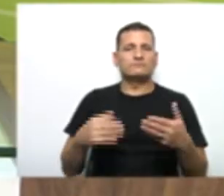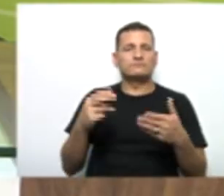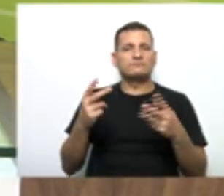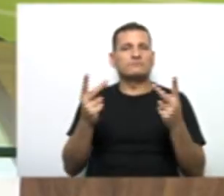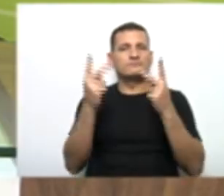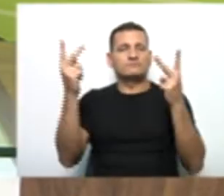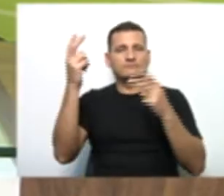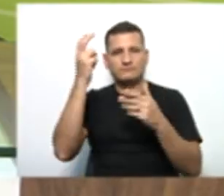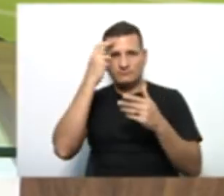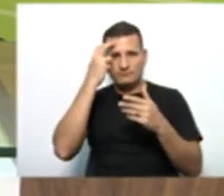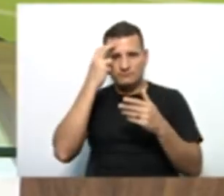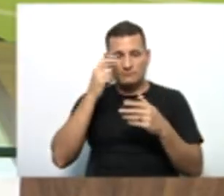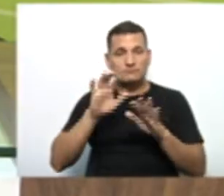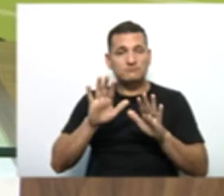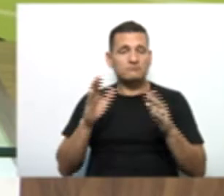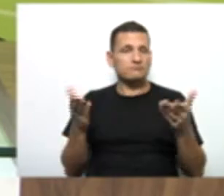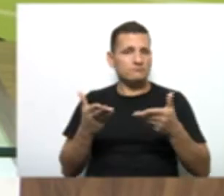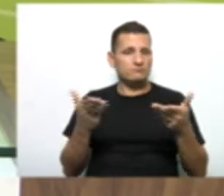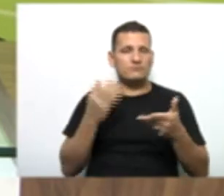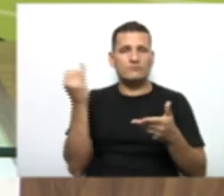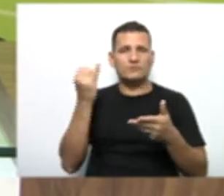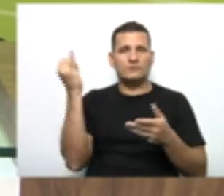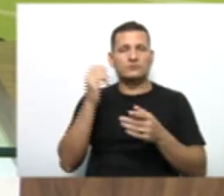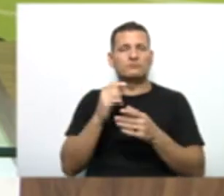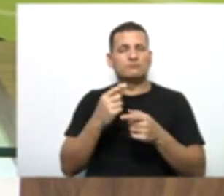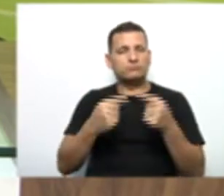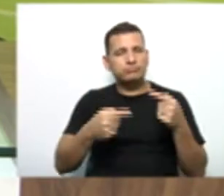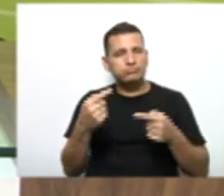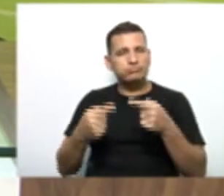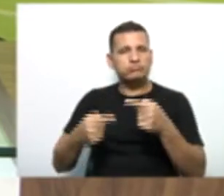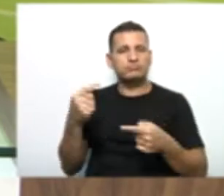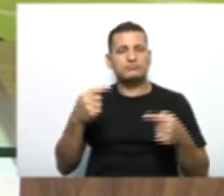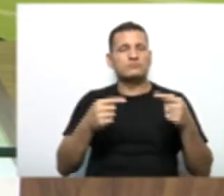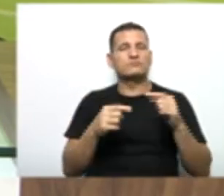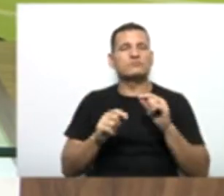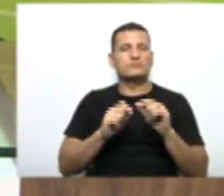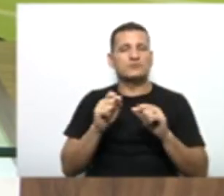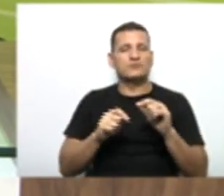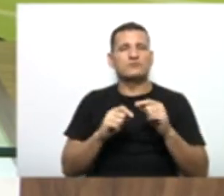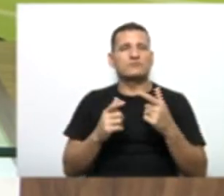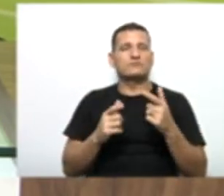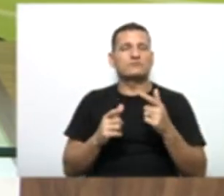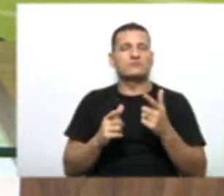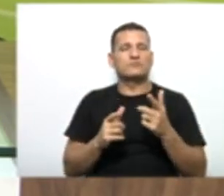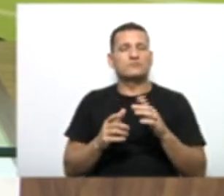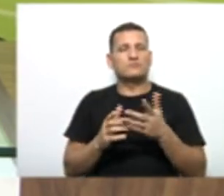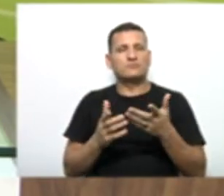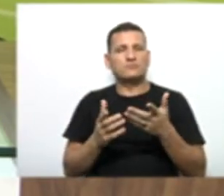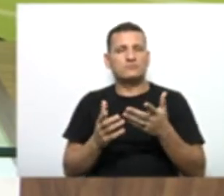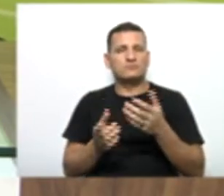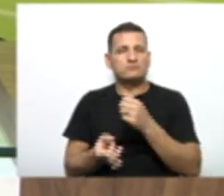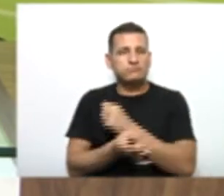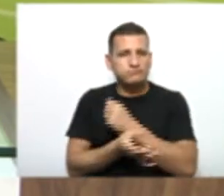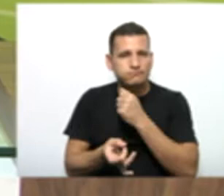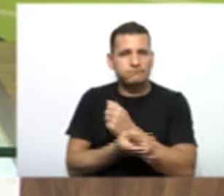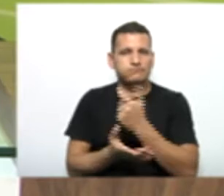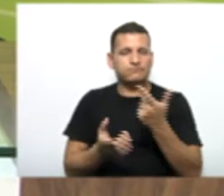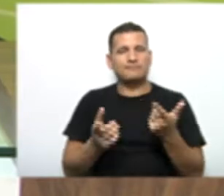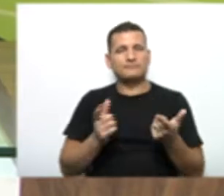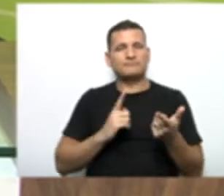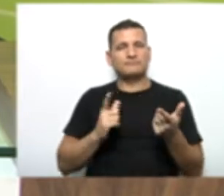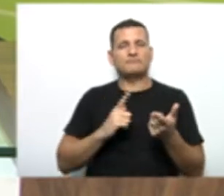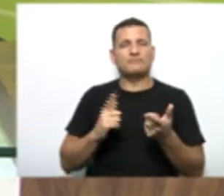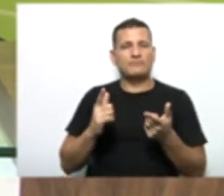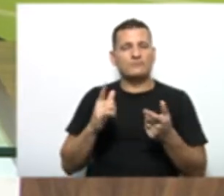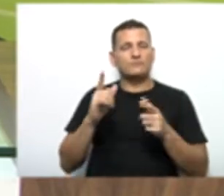hoje é muito importante essa discussão, professor Wesley, sobretudo com esses casos de corrupção que estão, infelizmente, nos